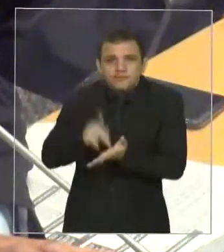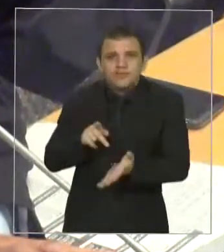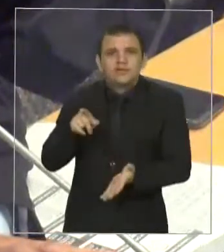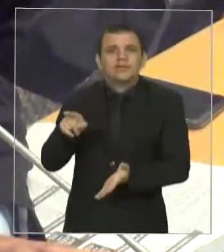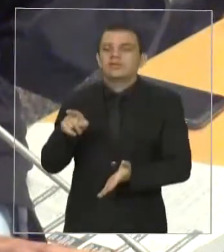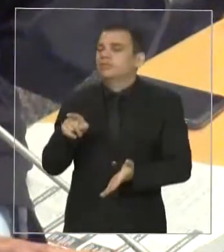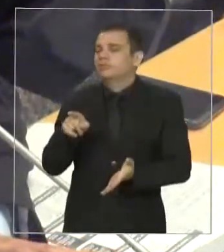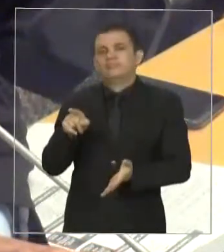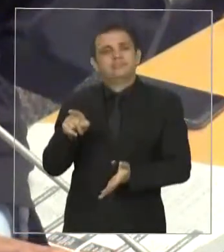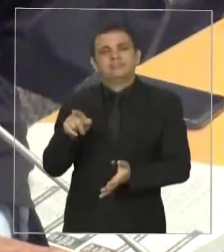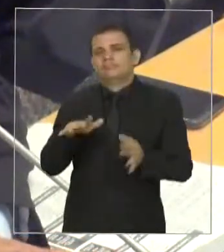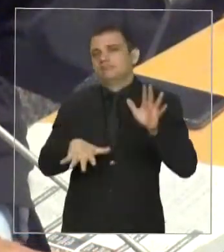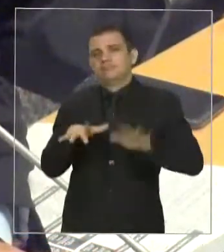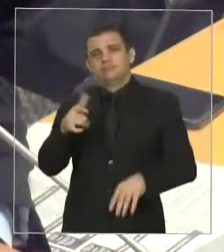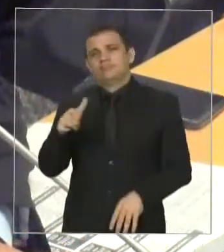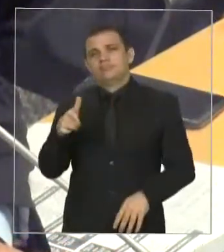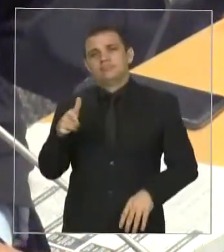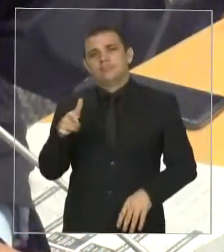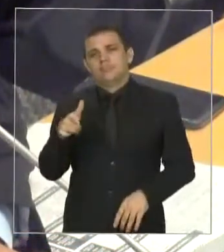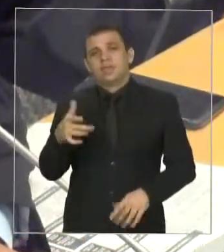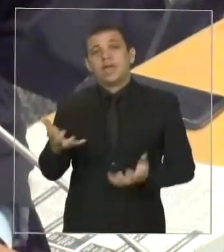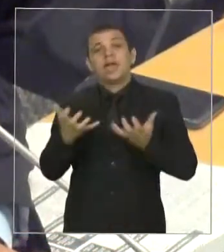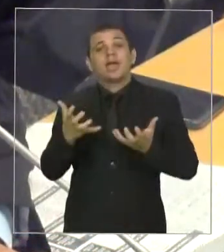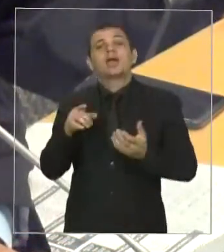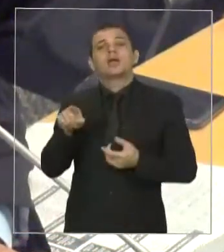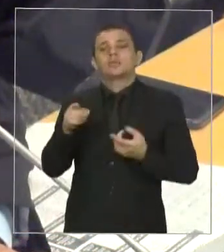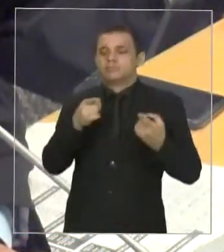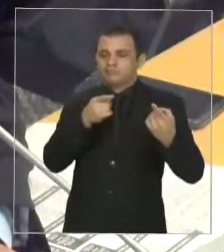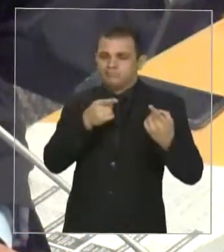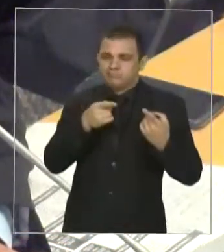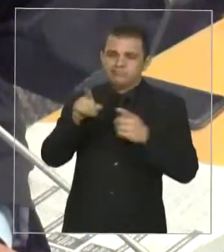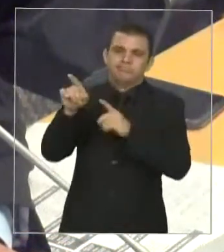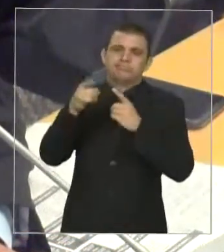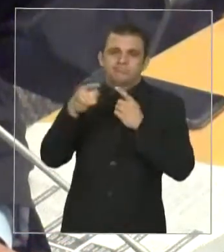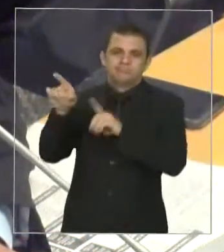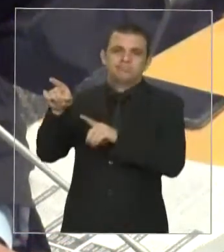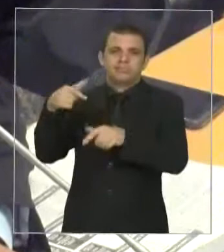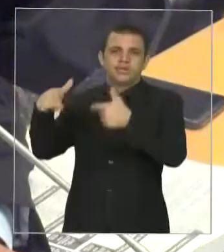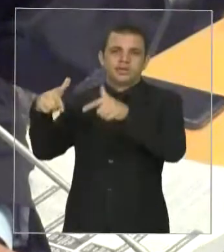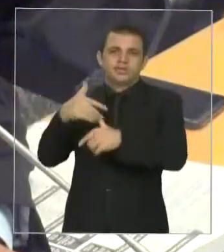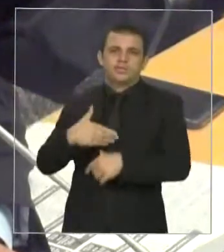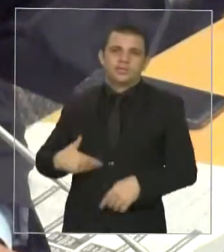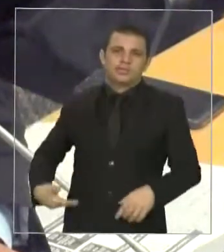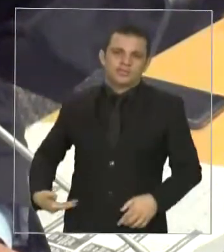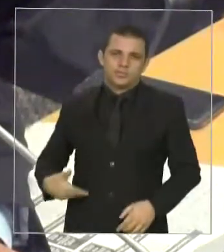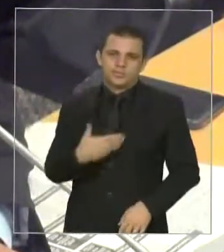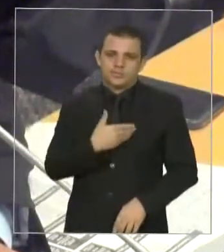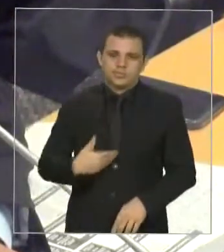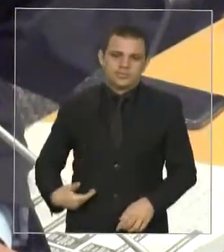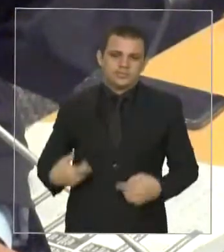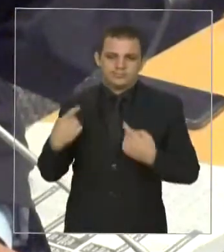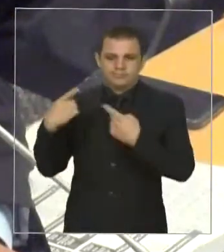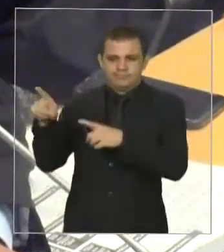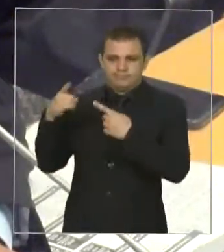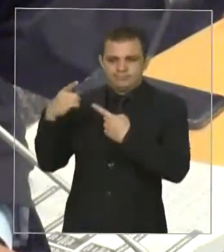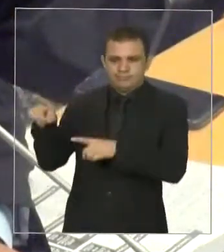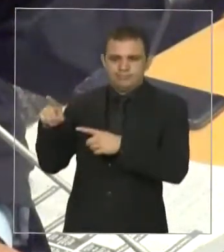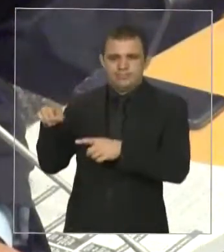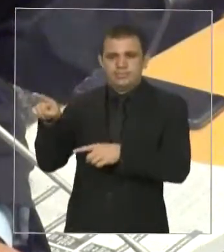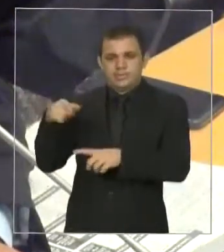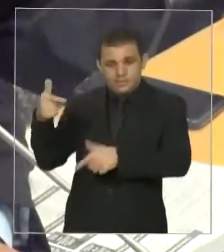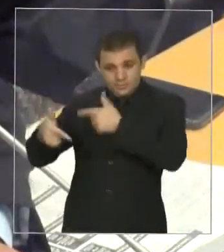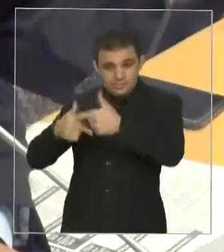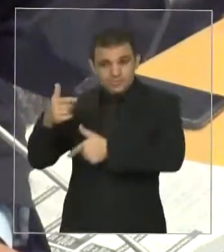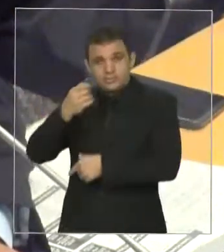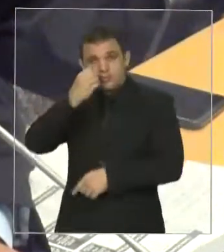presente, para tentar desqualificar, para tentar negar aquele grande feito que está